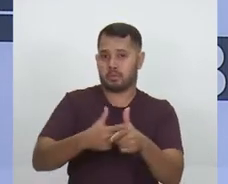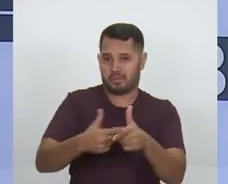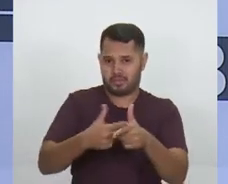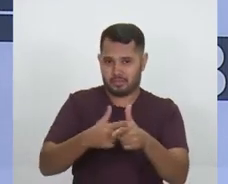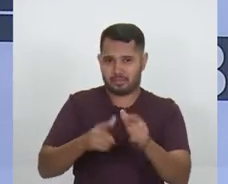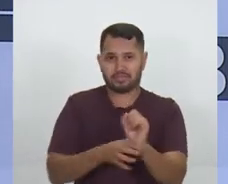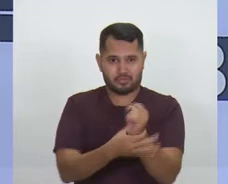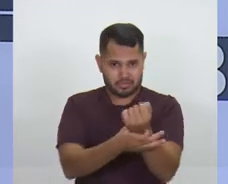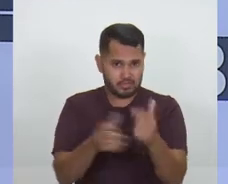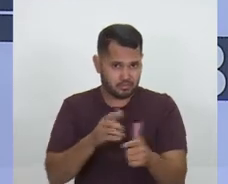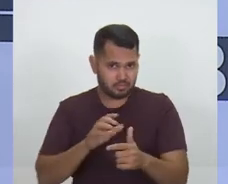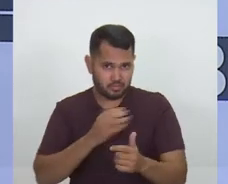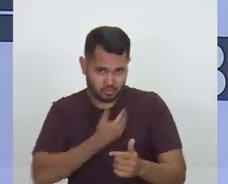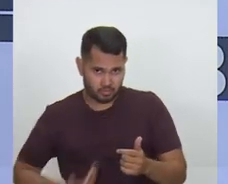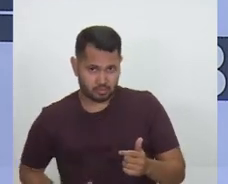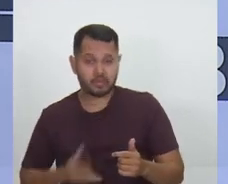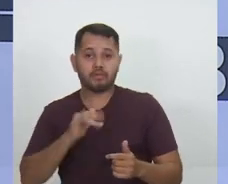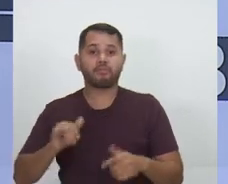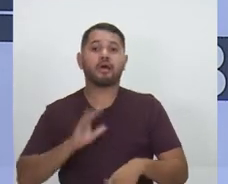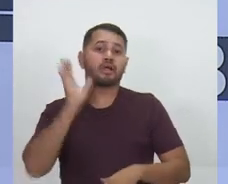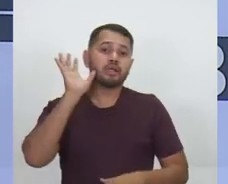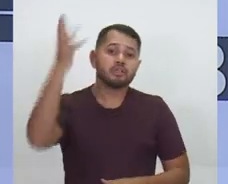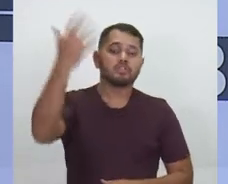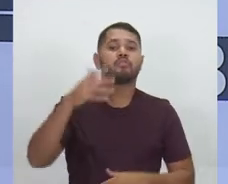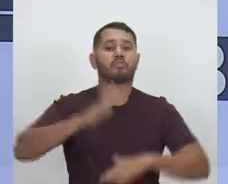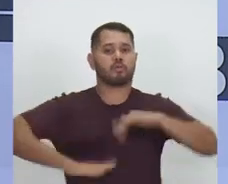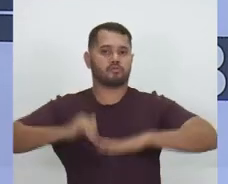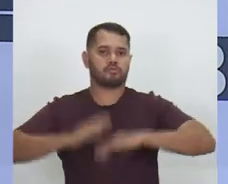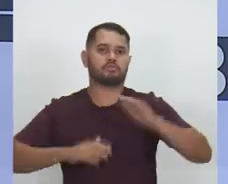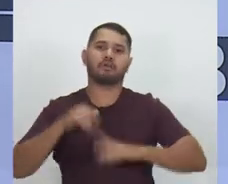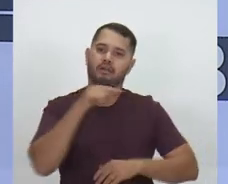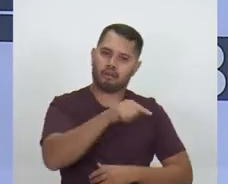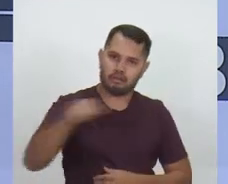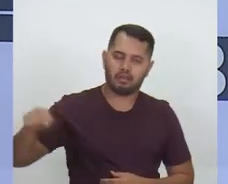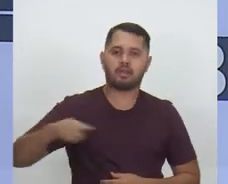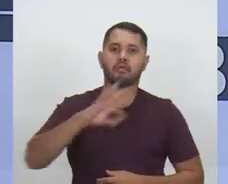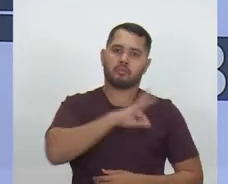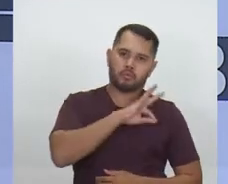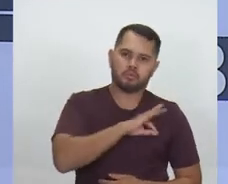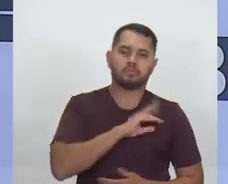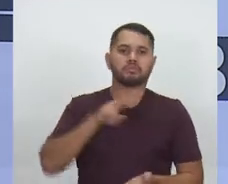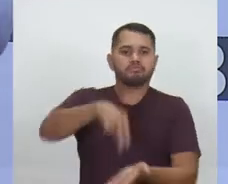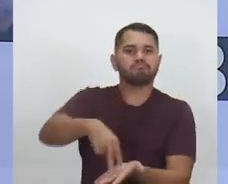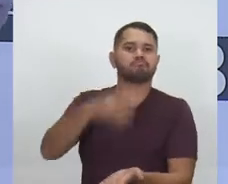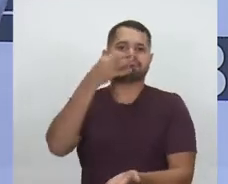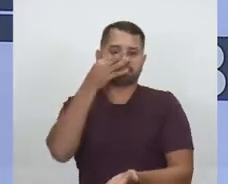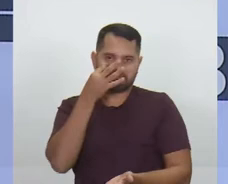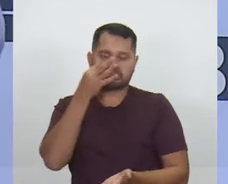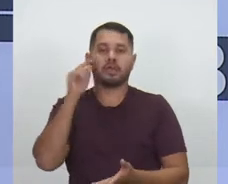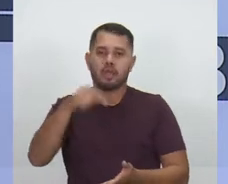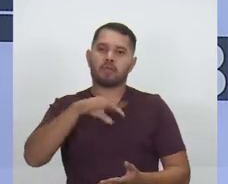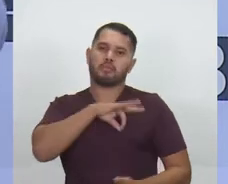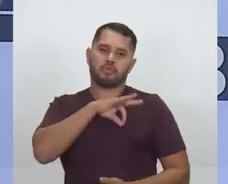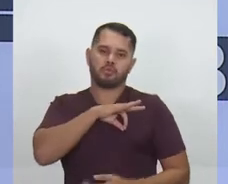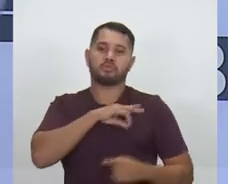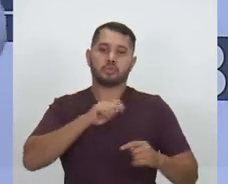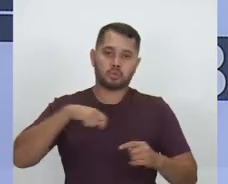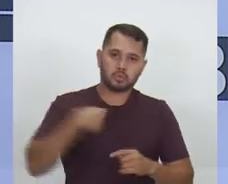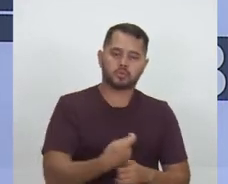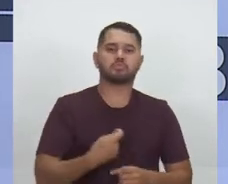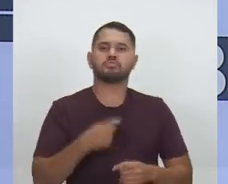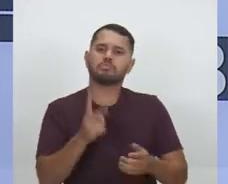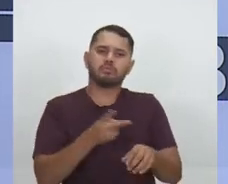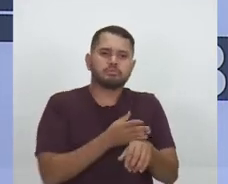segurança pública vai ser resolvido pelos profissionais da segurança com polícia presente a polícia fazendo é ostensivamente